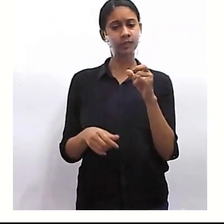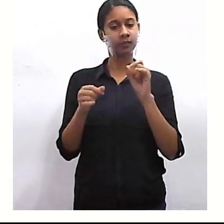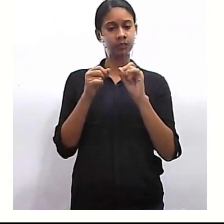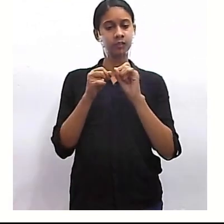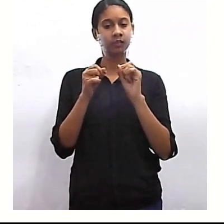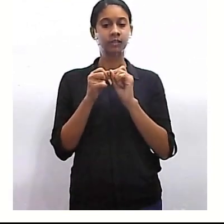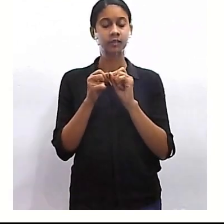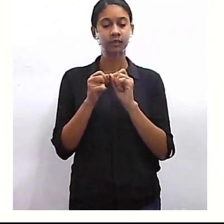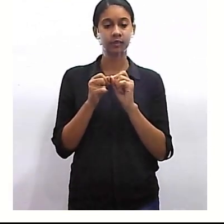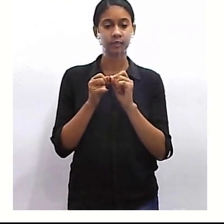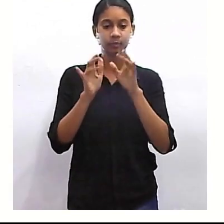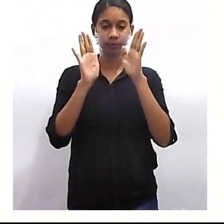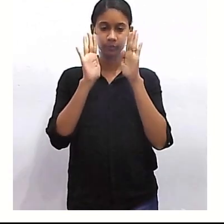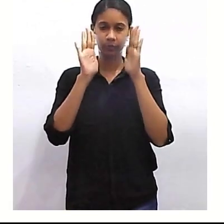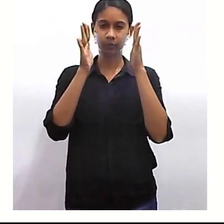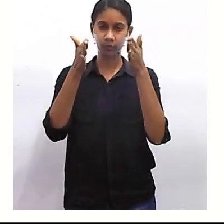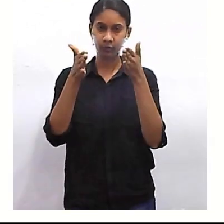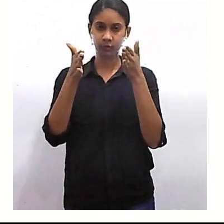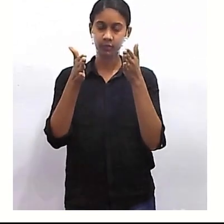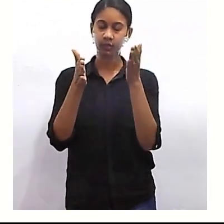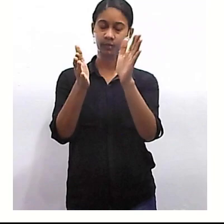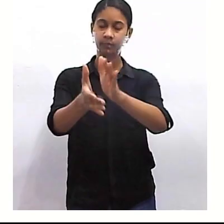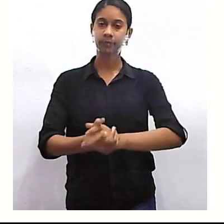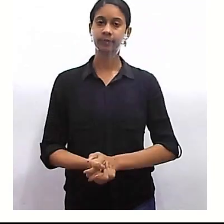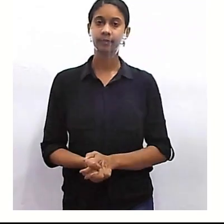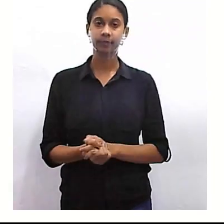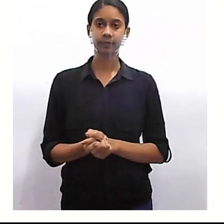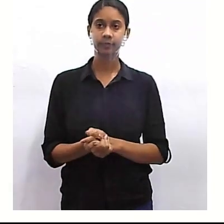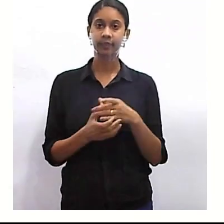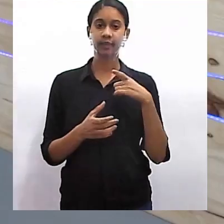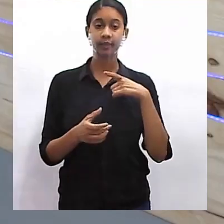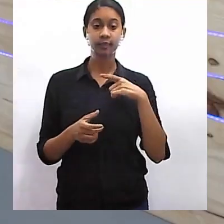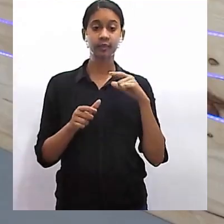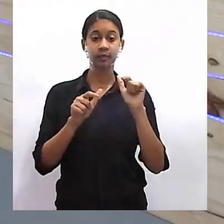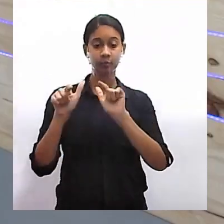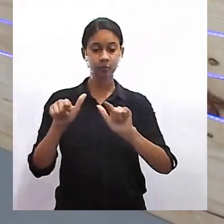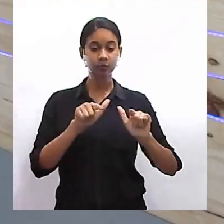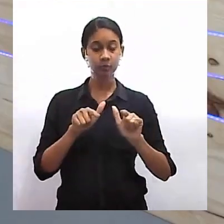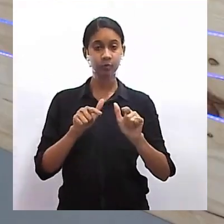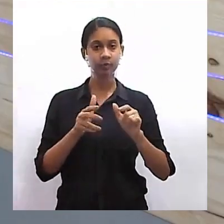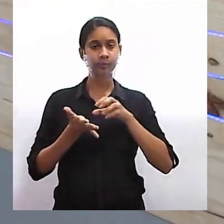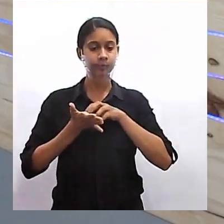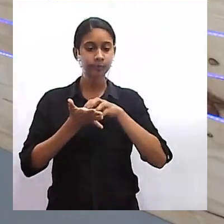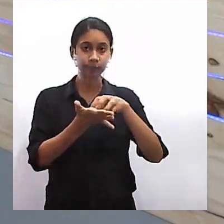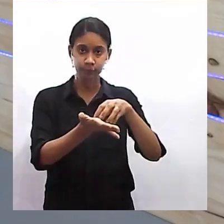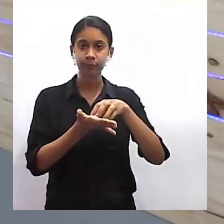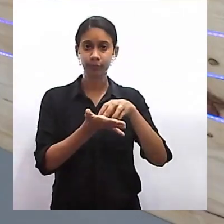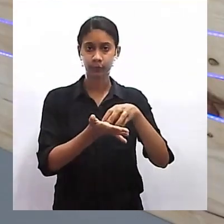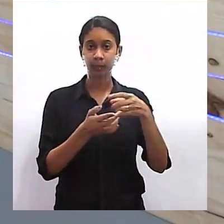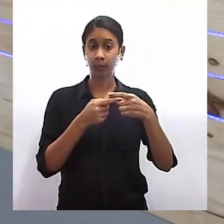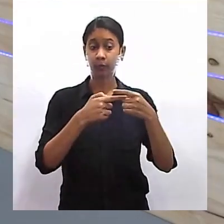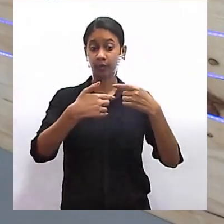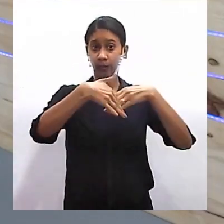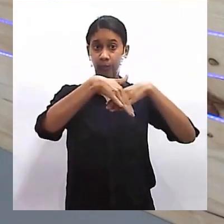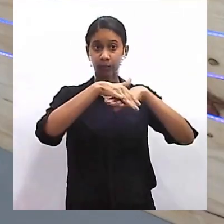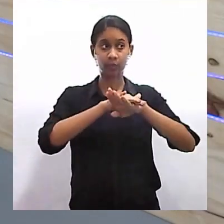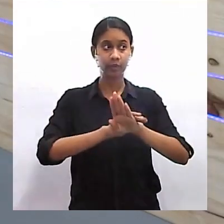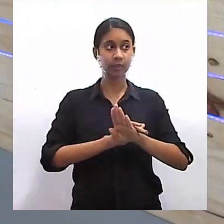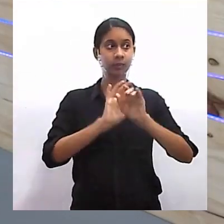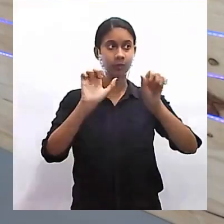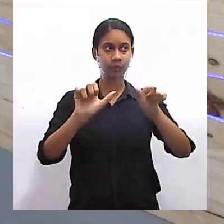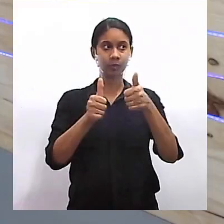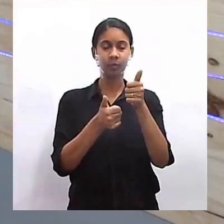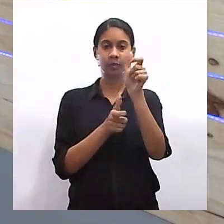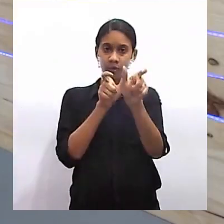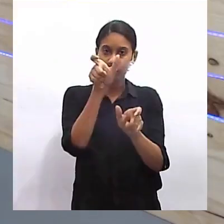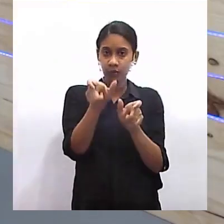garfo longo, frontal, muitas vezes sobra espaço ainda no veículo, entendeu? Porque você armazenou da melhor forma possível